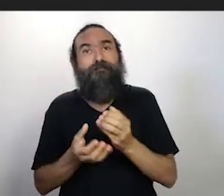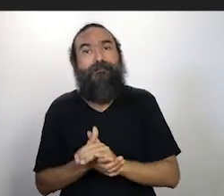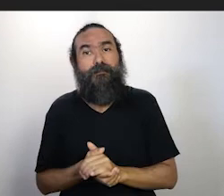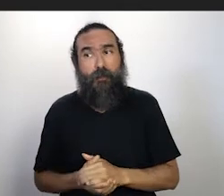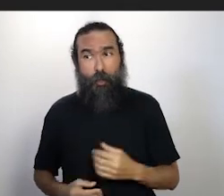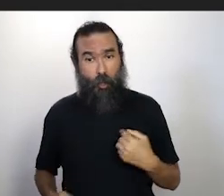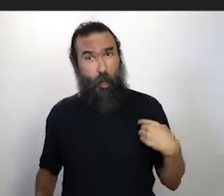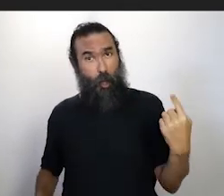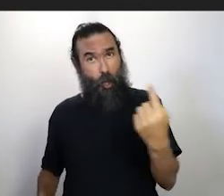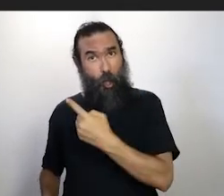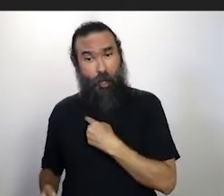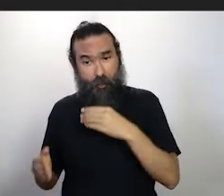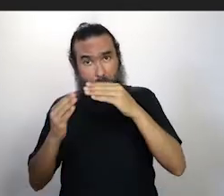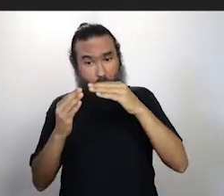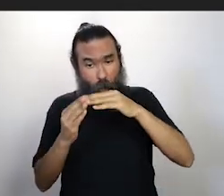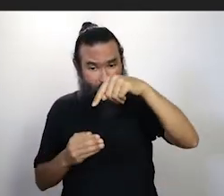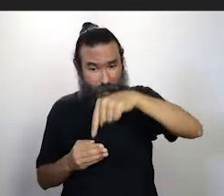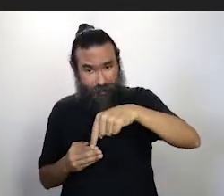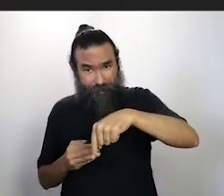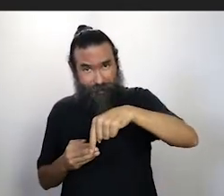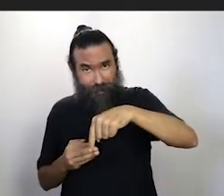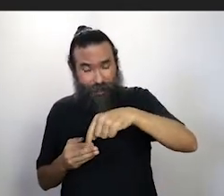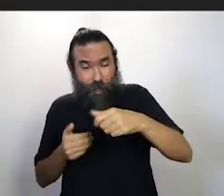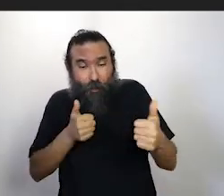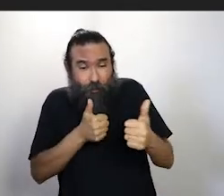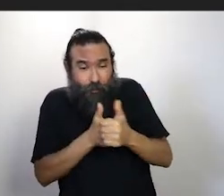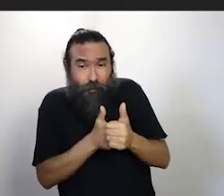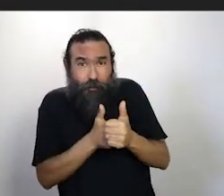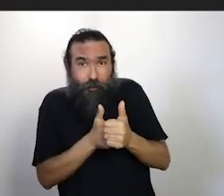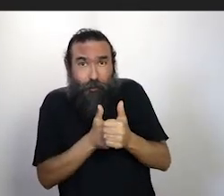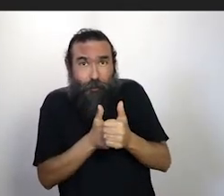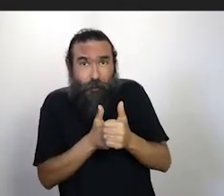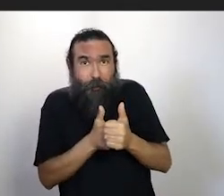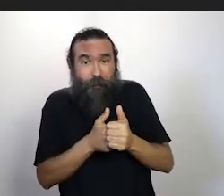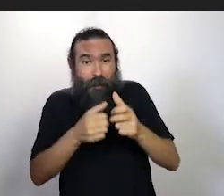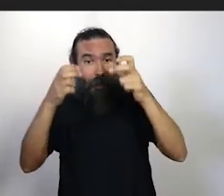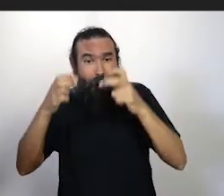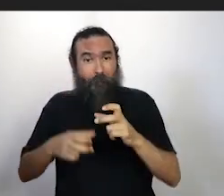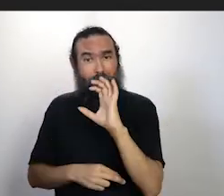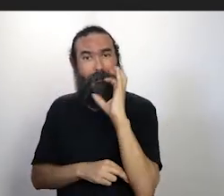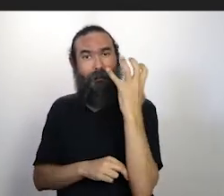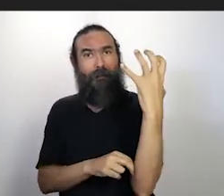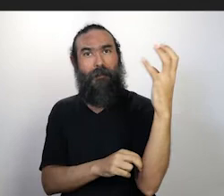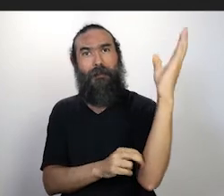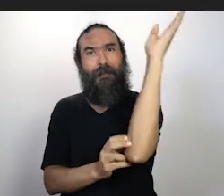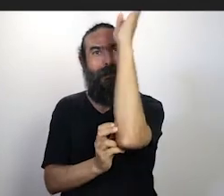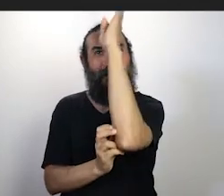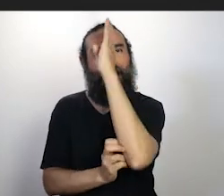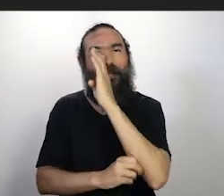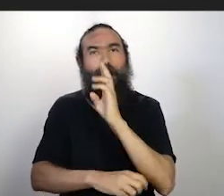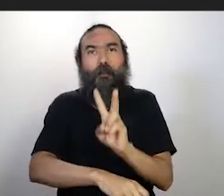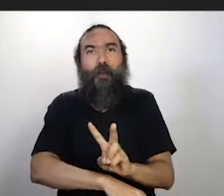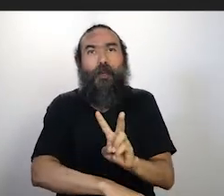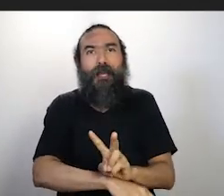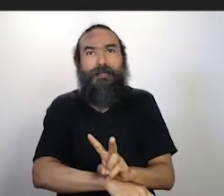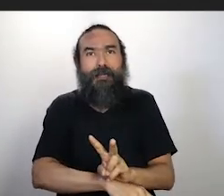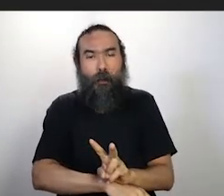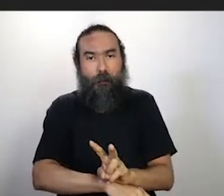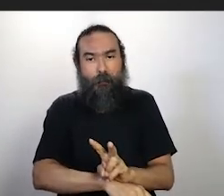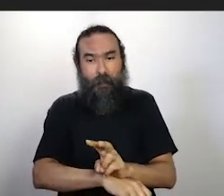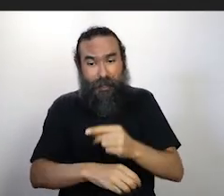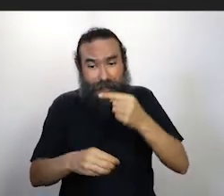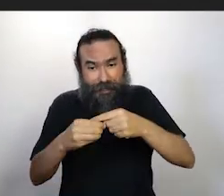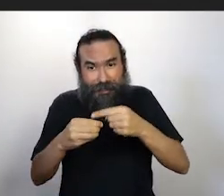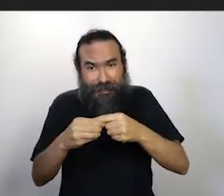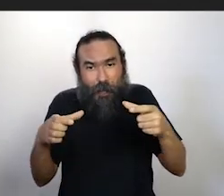né? A gente mora aqui na entrada do Parque Nacional da Chapada dos Veadeiros. Então, é uma comunidade de 700 moradores, né,